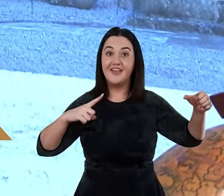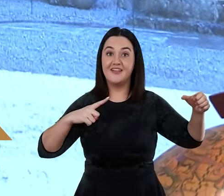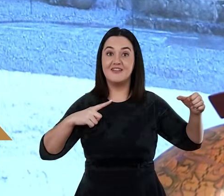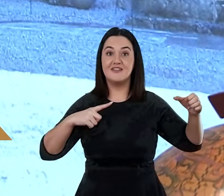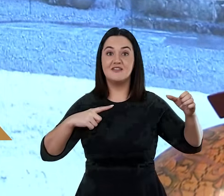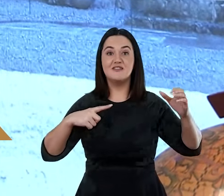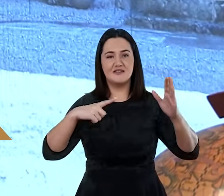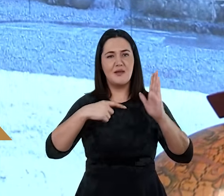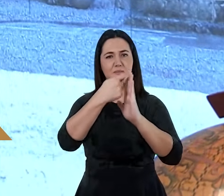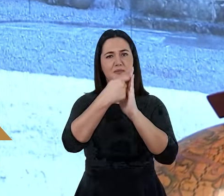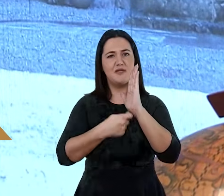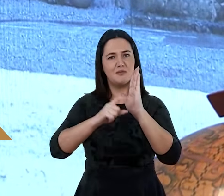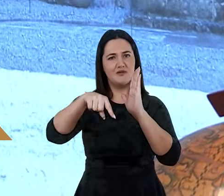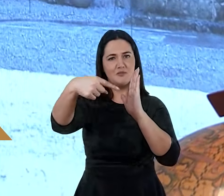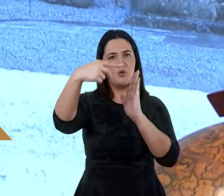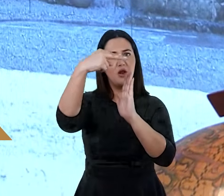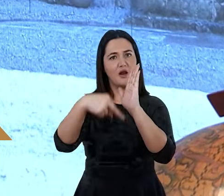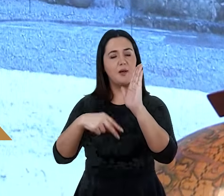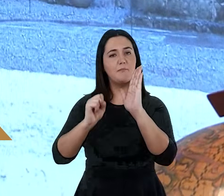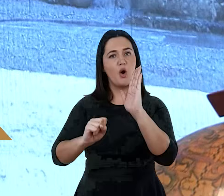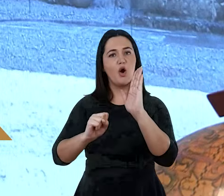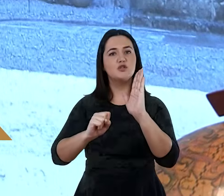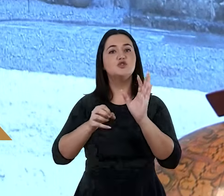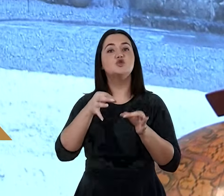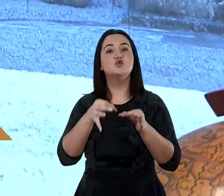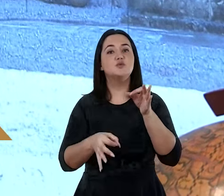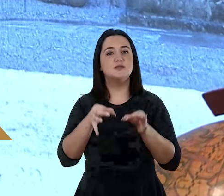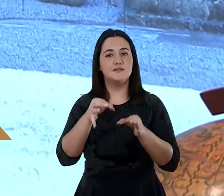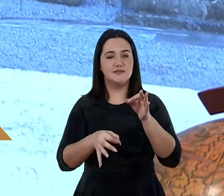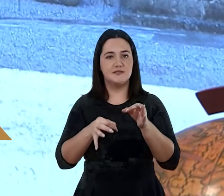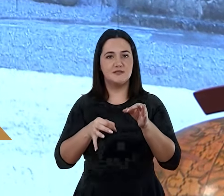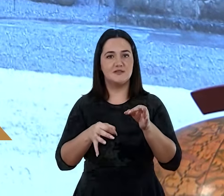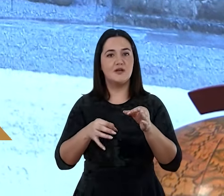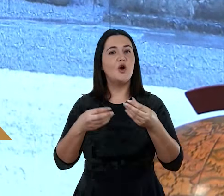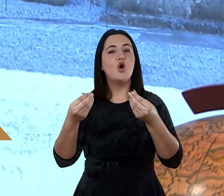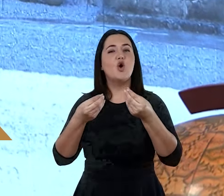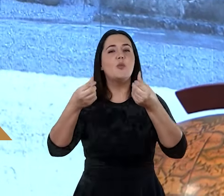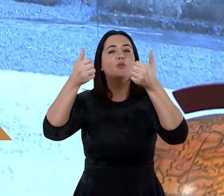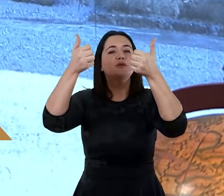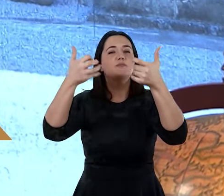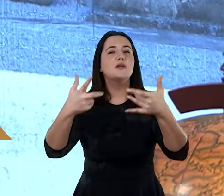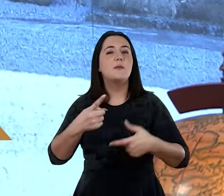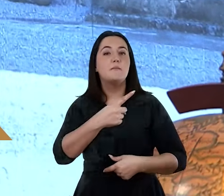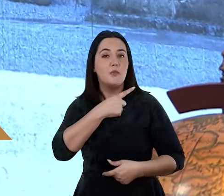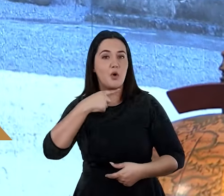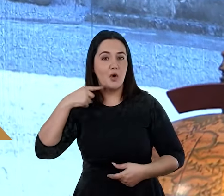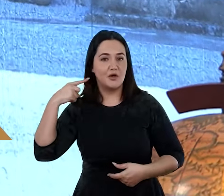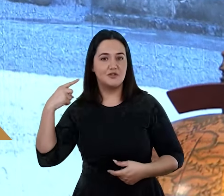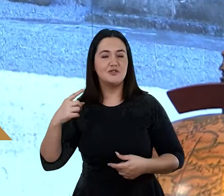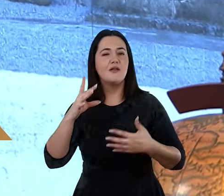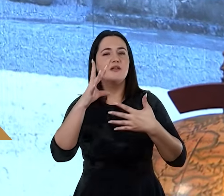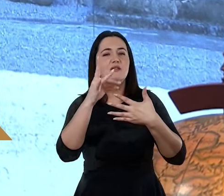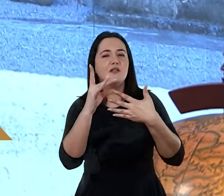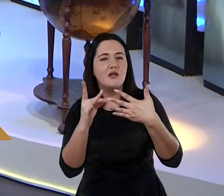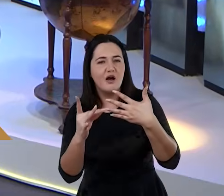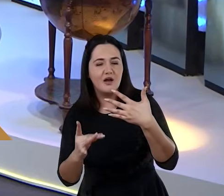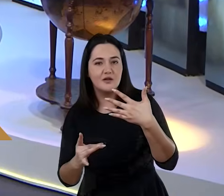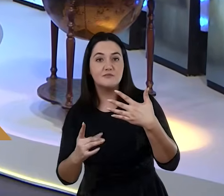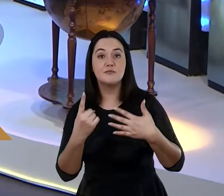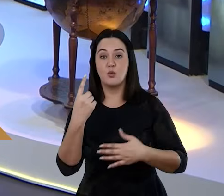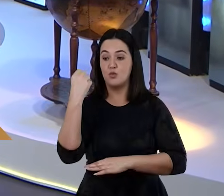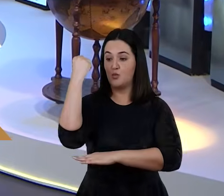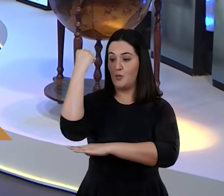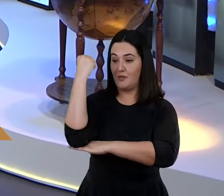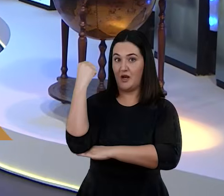verso 29. E você depois pode ler com calma em sua Bíblia. Preste atenção como é descrita a morte de Sansão. Um